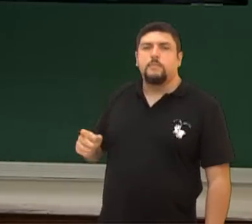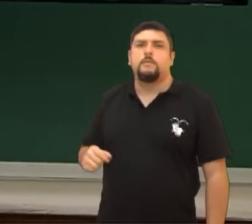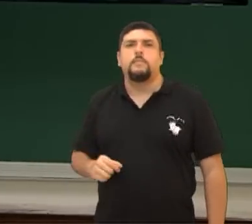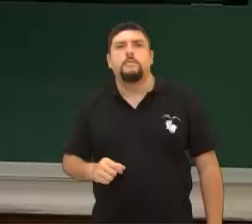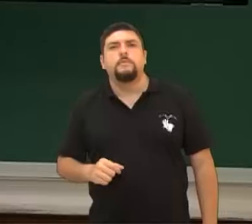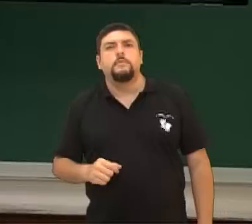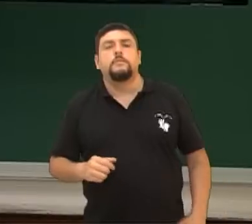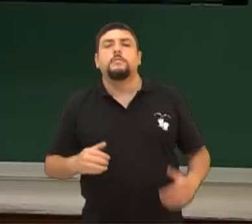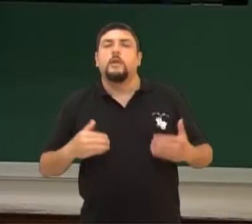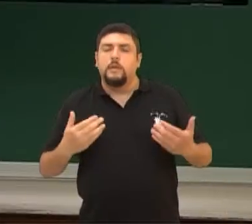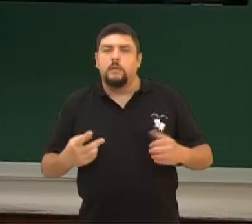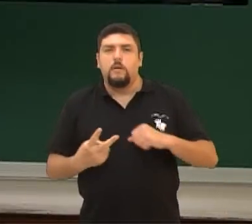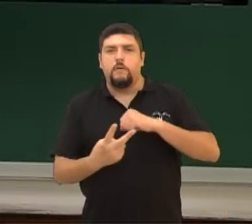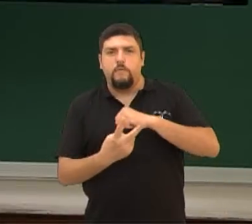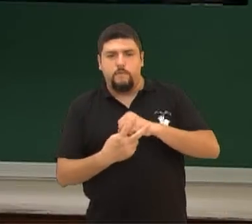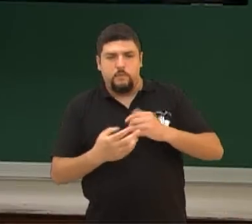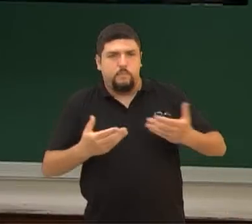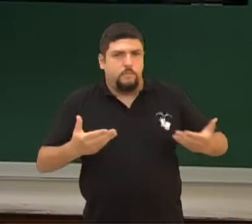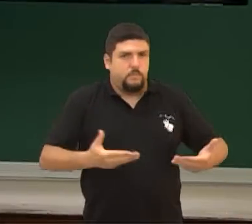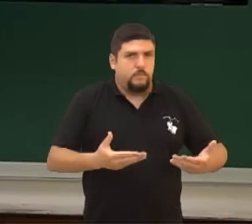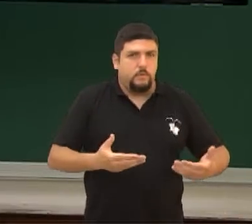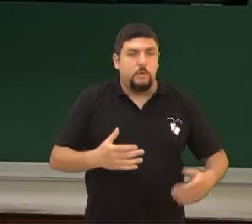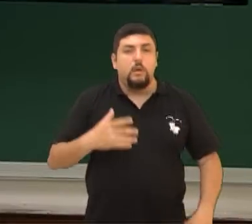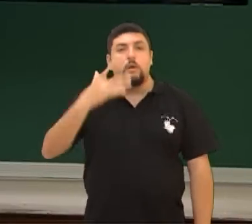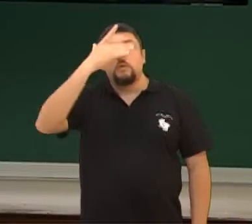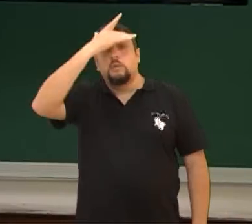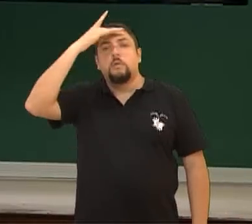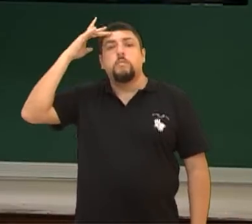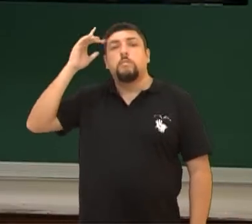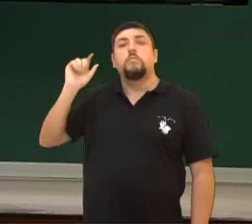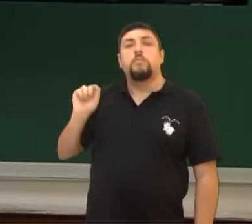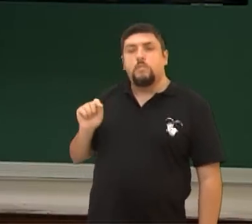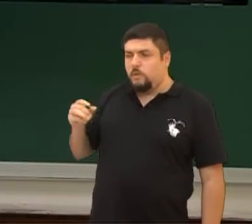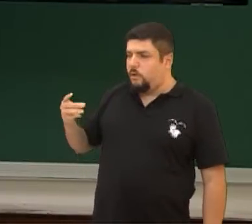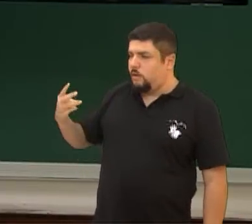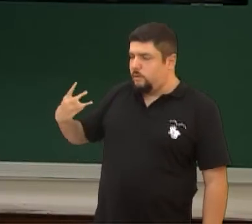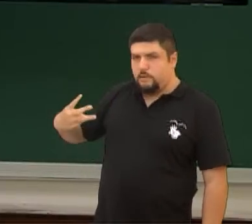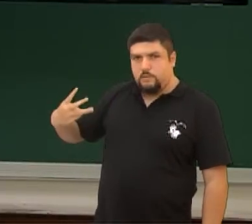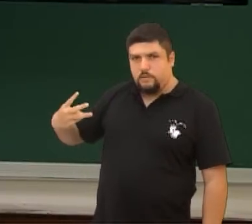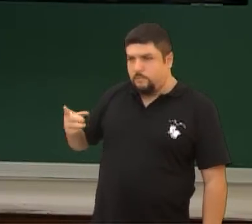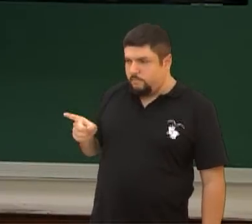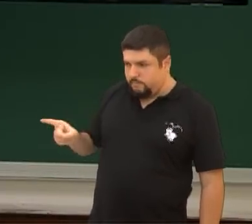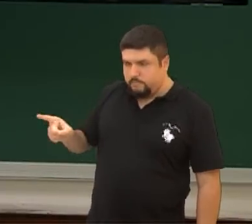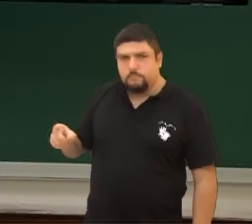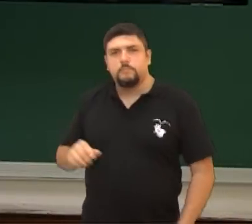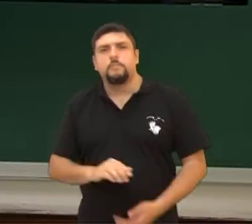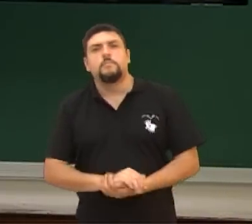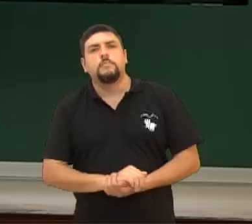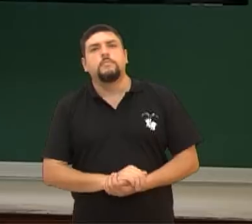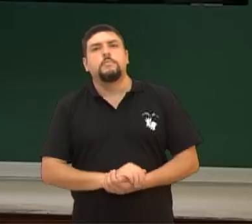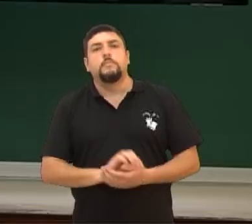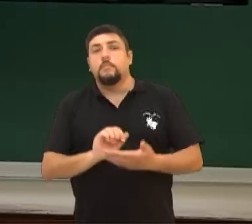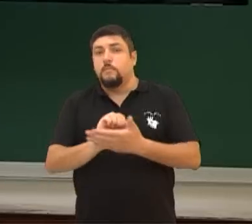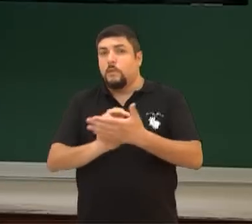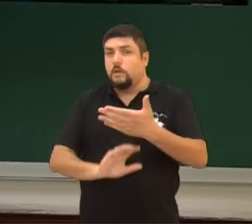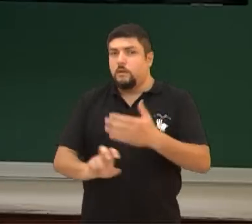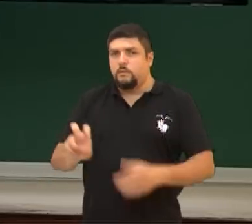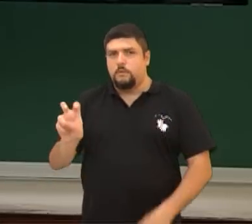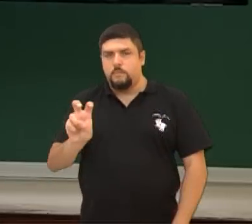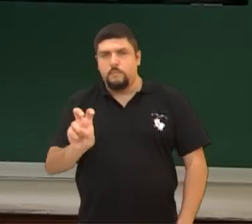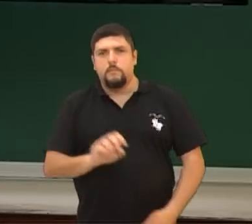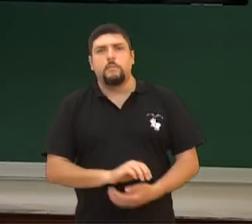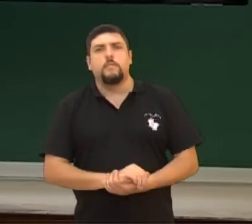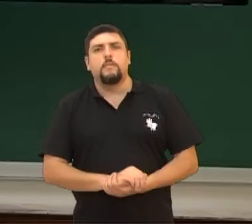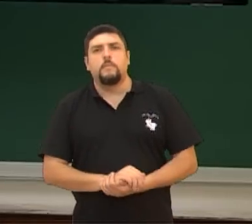defende. Portanto, o verbo no presente e a pessoa do discurso está na terceira pessoa. Atividade